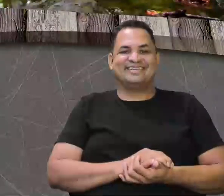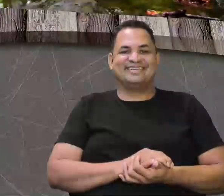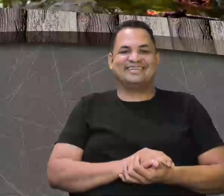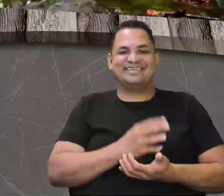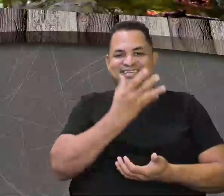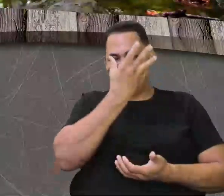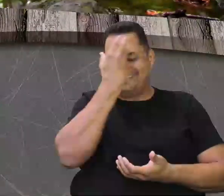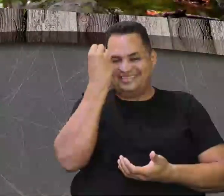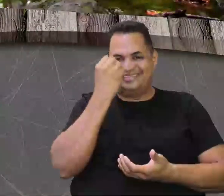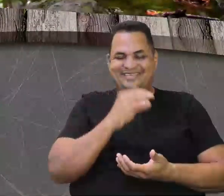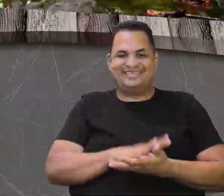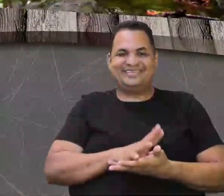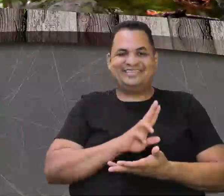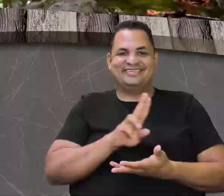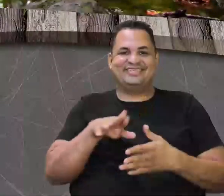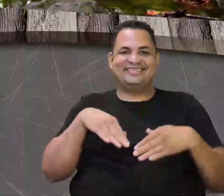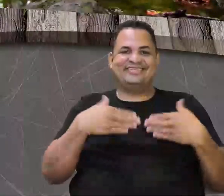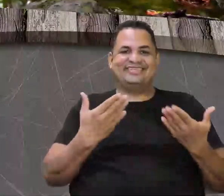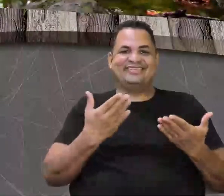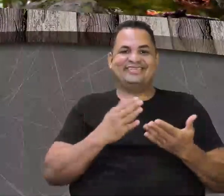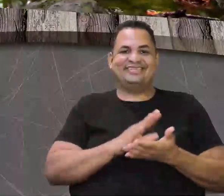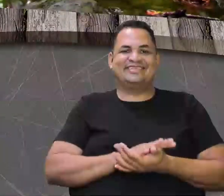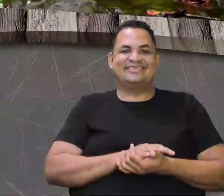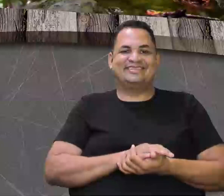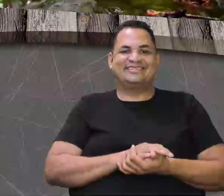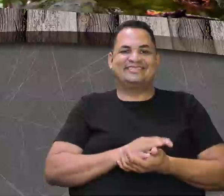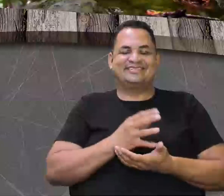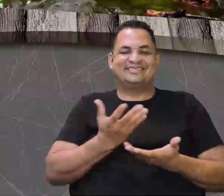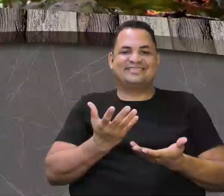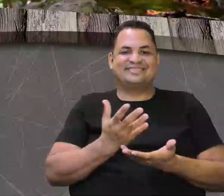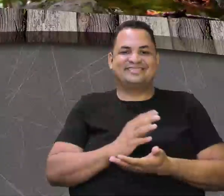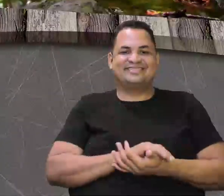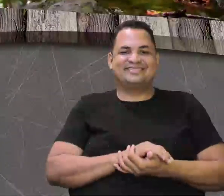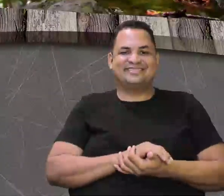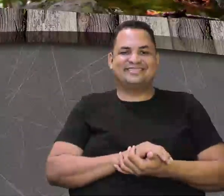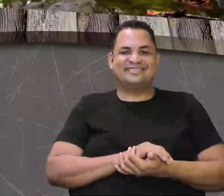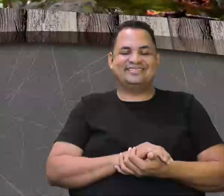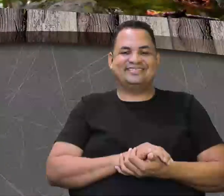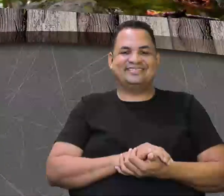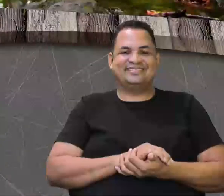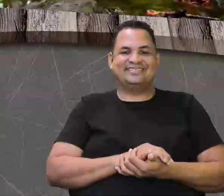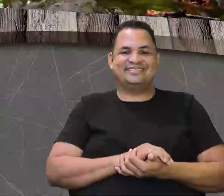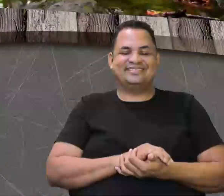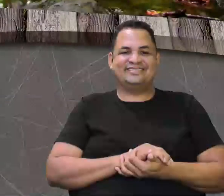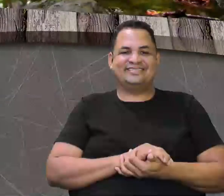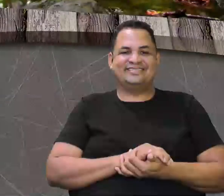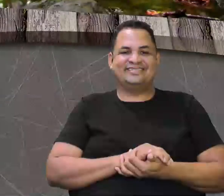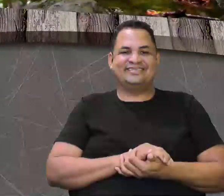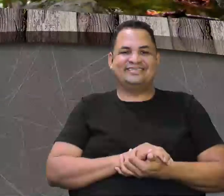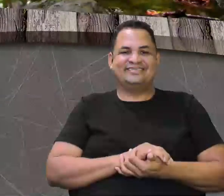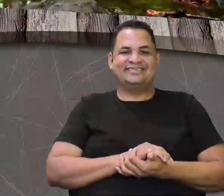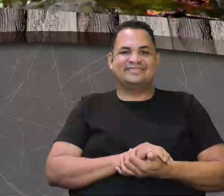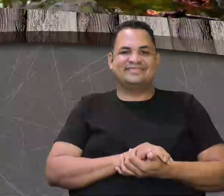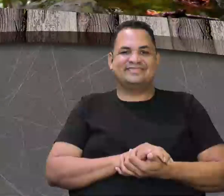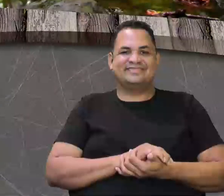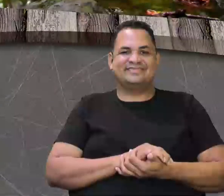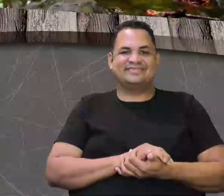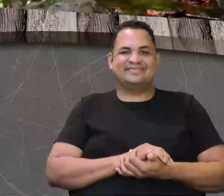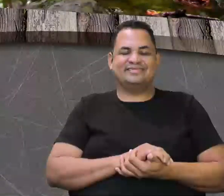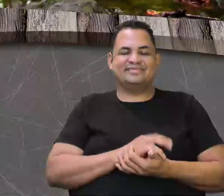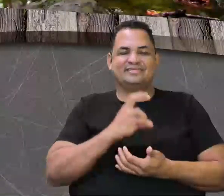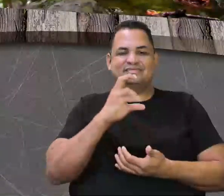tá esquecendo o nome dos outros, meu Deus. Deu um branquinho, mas você não sabe o que é. Gente, olha só.